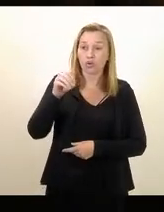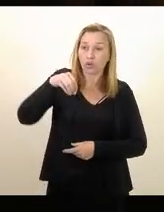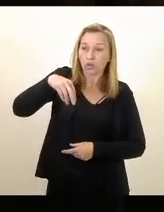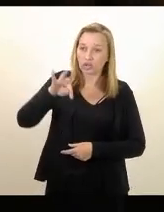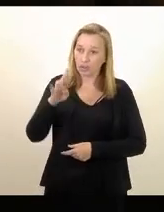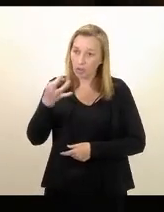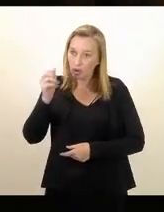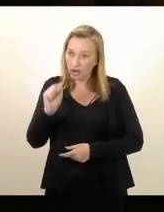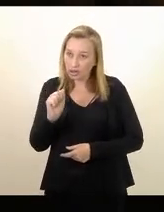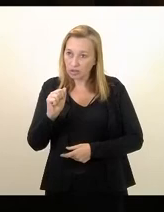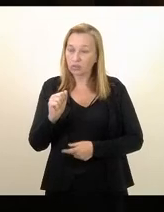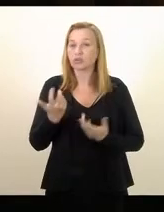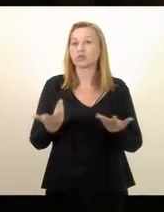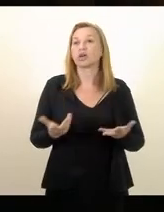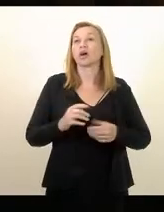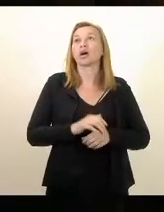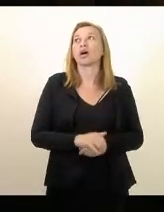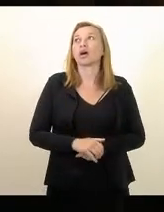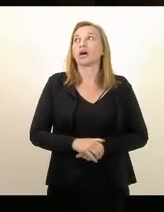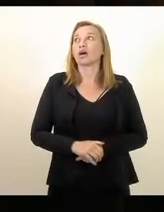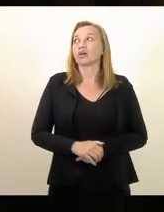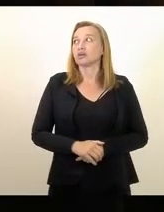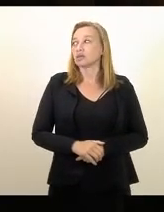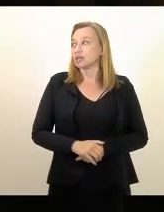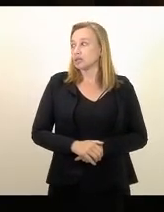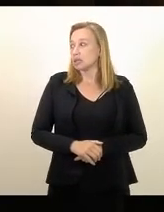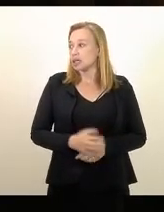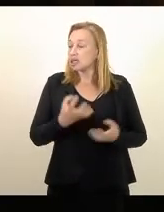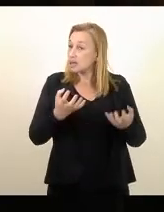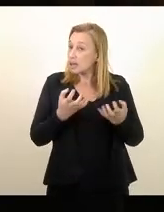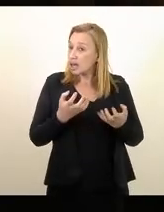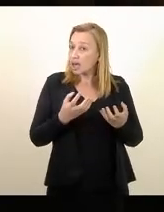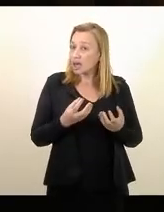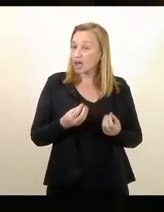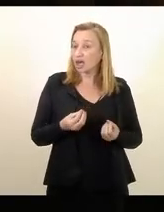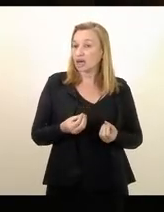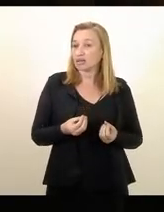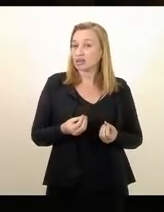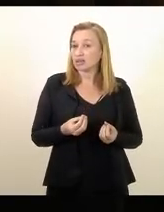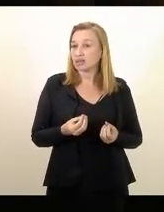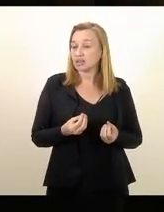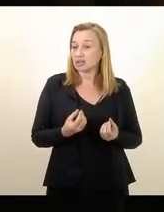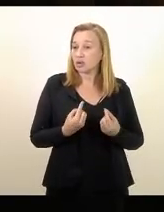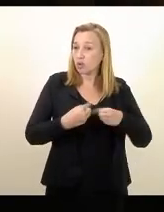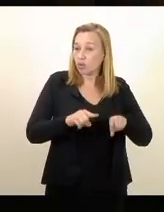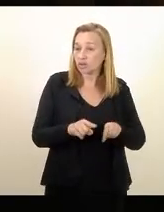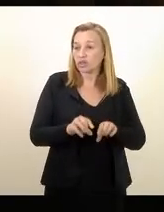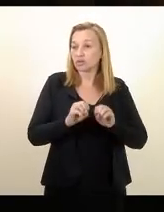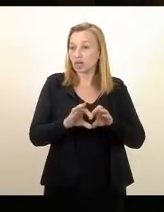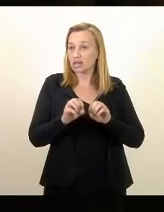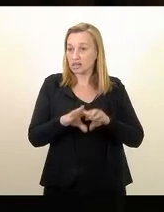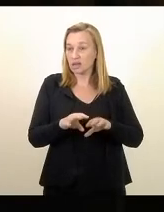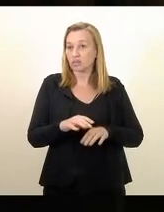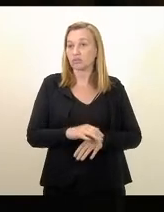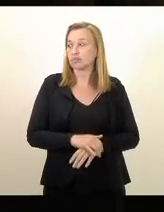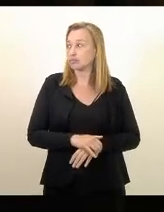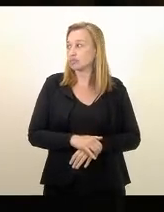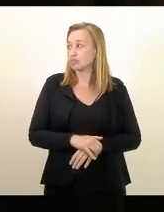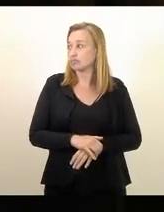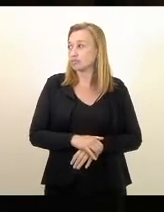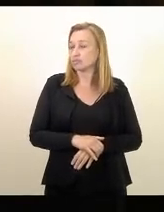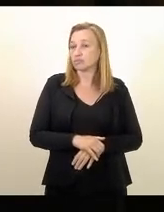ofensiva reacionária que tenta se abater se colocar sobre a educação brasileira mas eu queria ainda